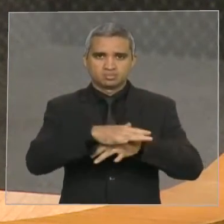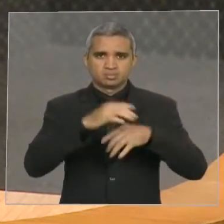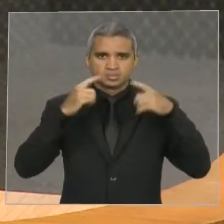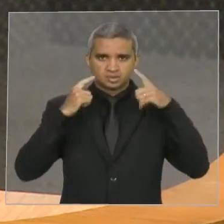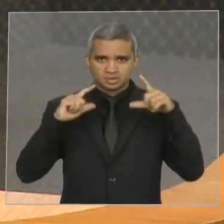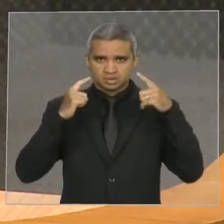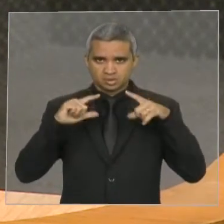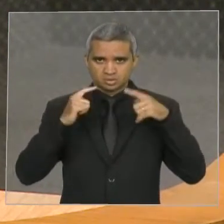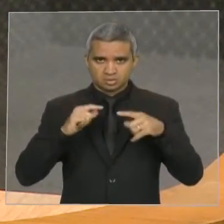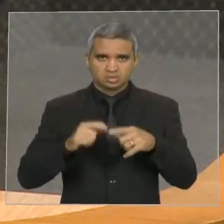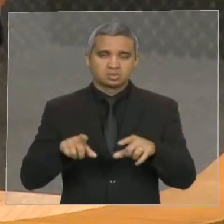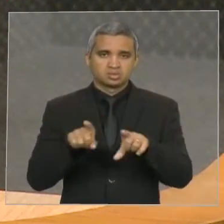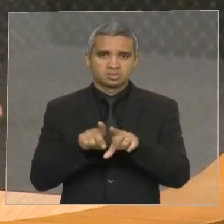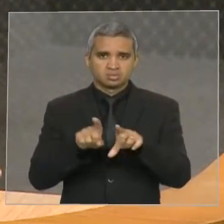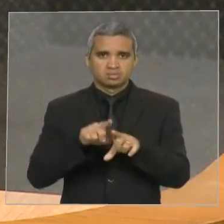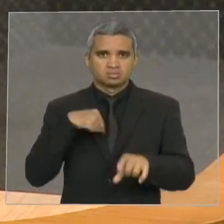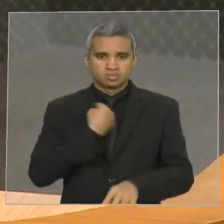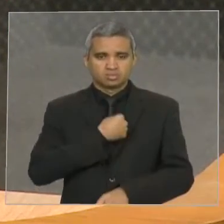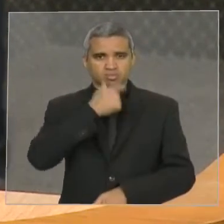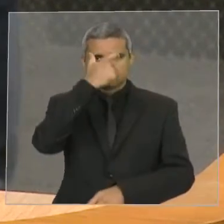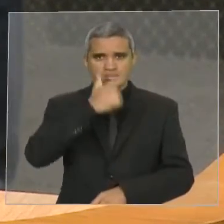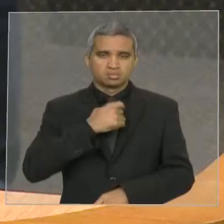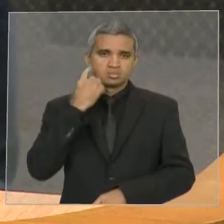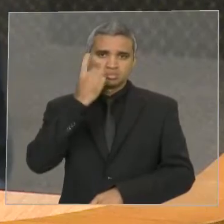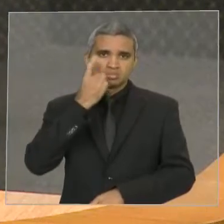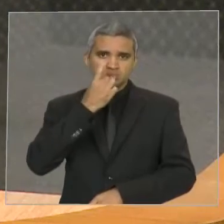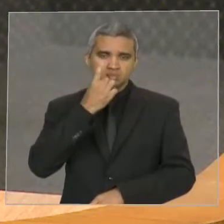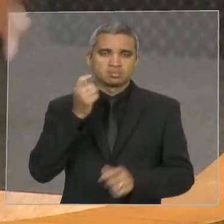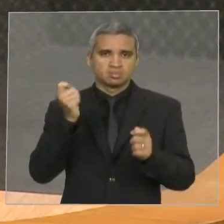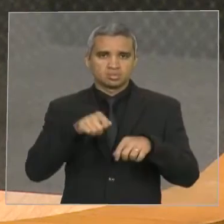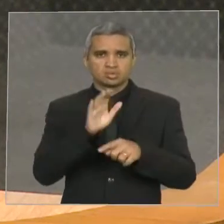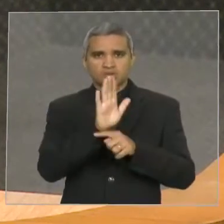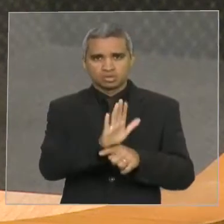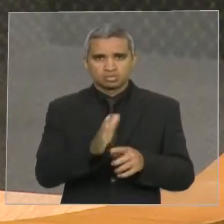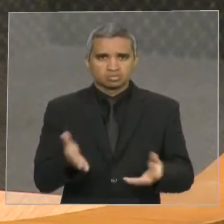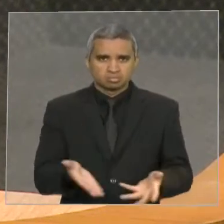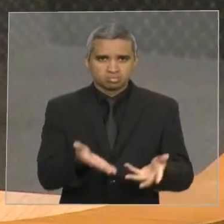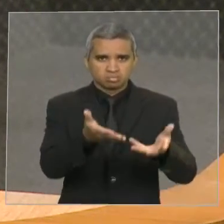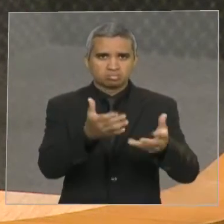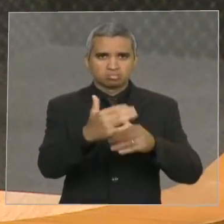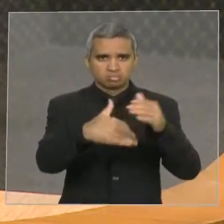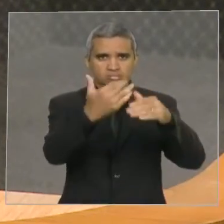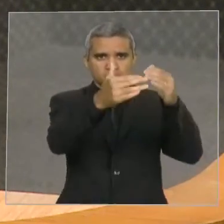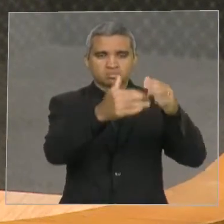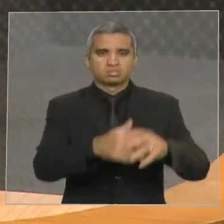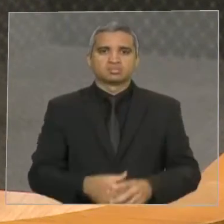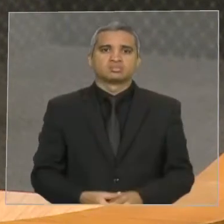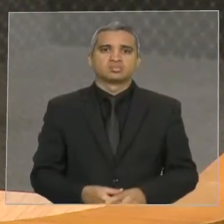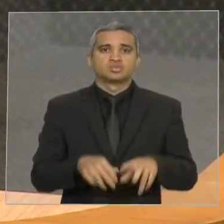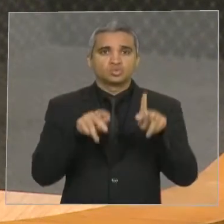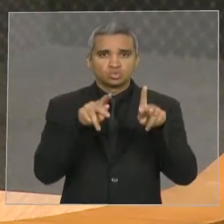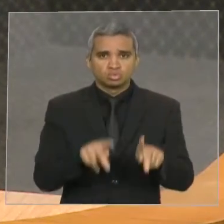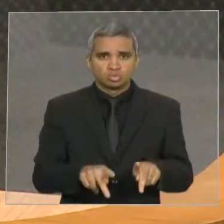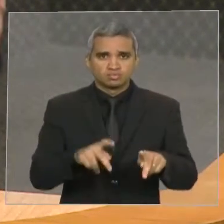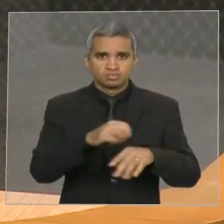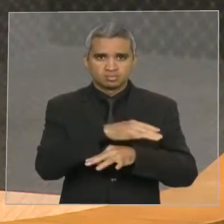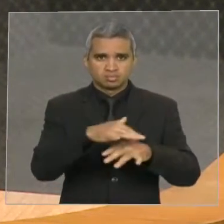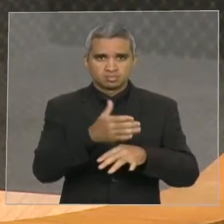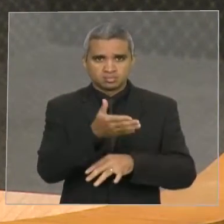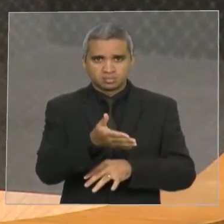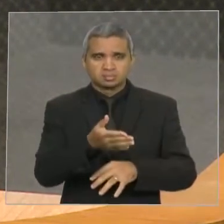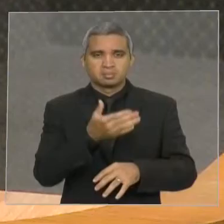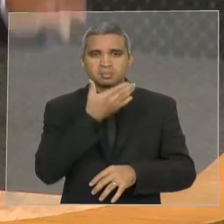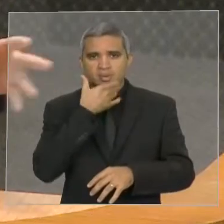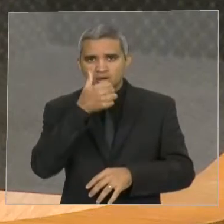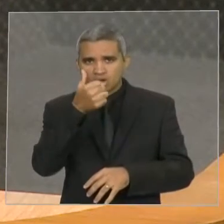desenvolvimento daquela cidade, para que Santa Luzia tenha melhores dias. O povo daquela cidade tenha melhores